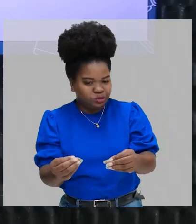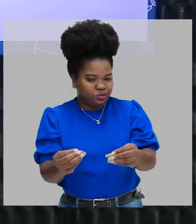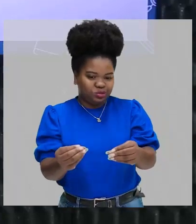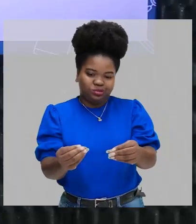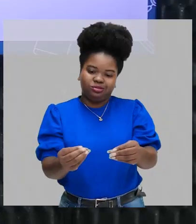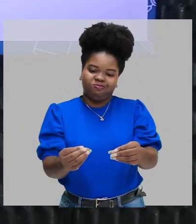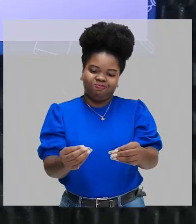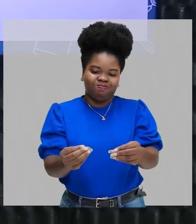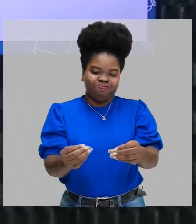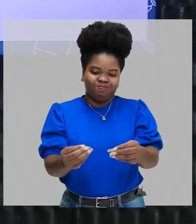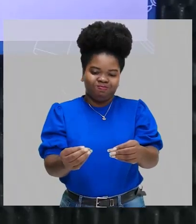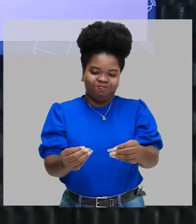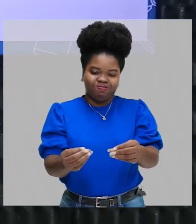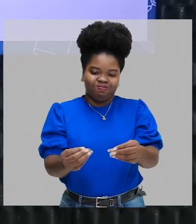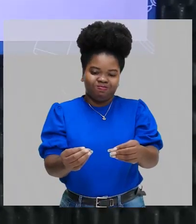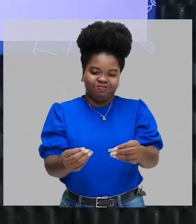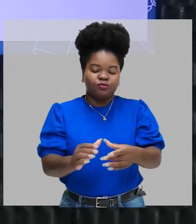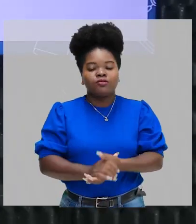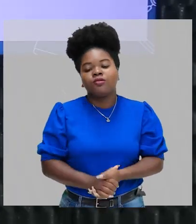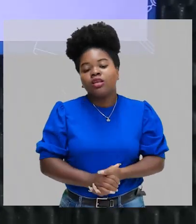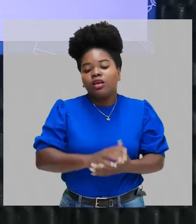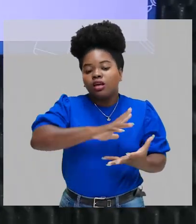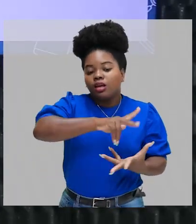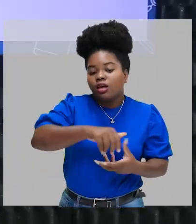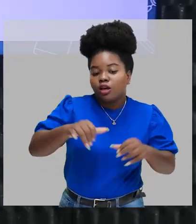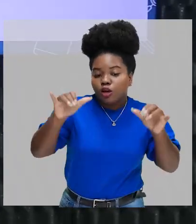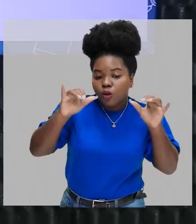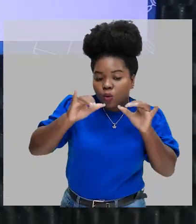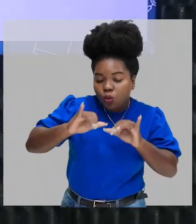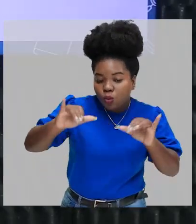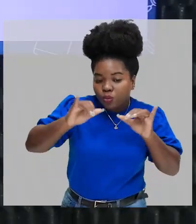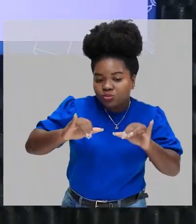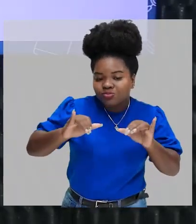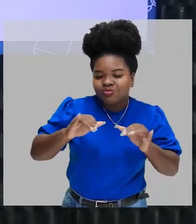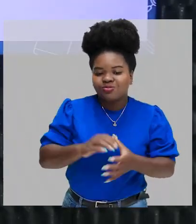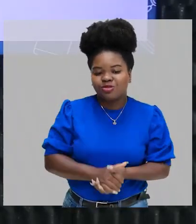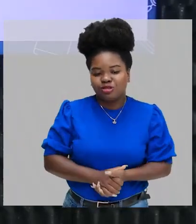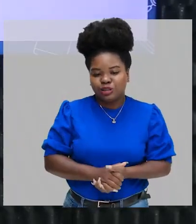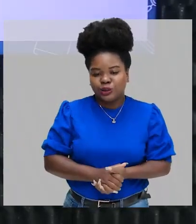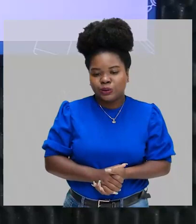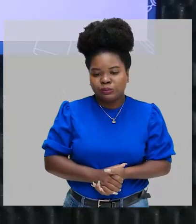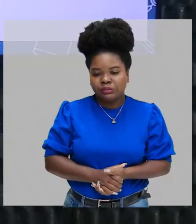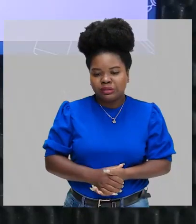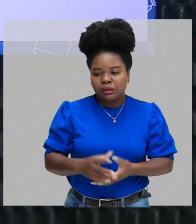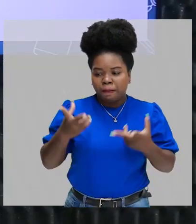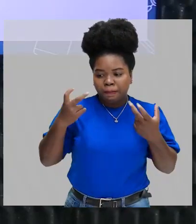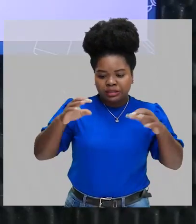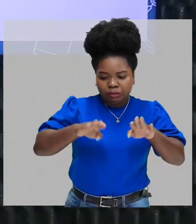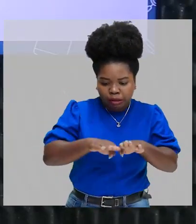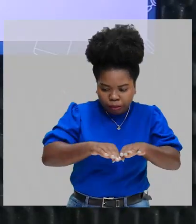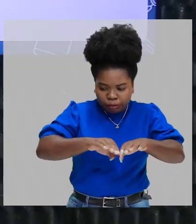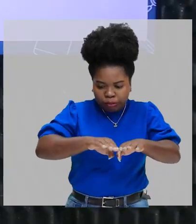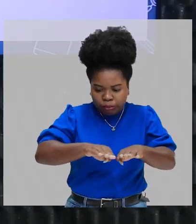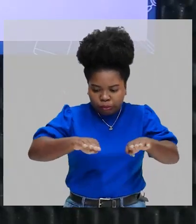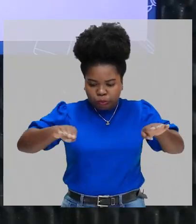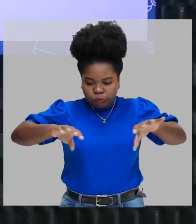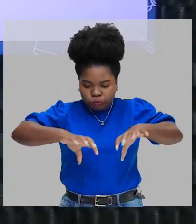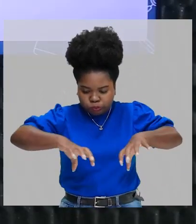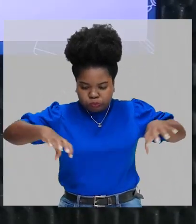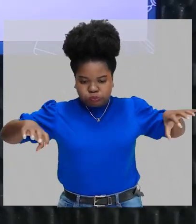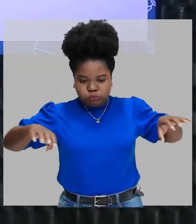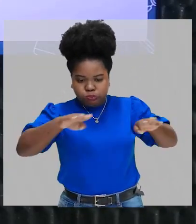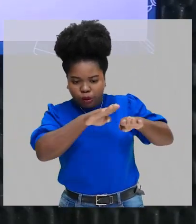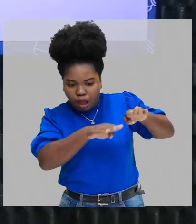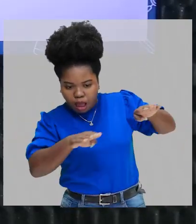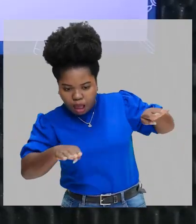se pensava. Na verdade, a globalização ela acaba evidenciando a exclusão, evidenciando a